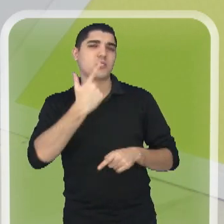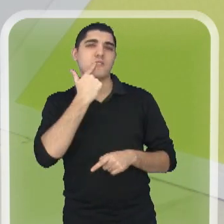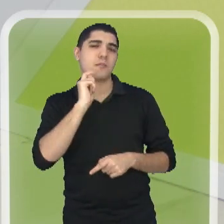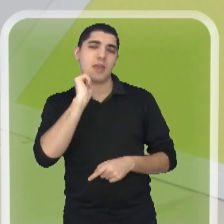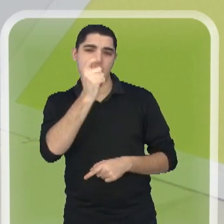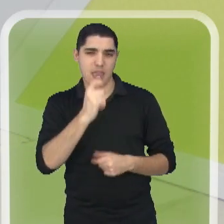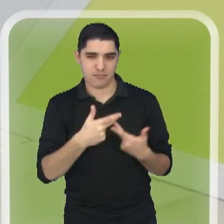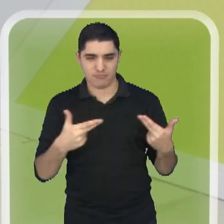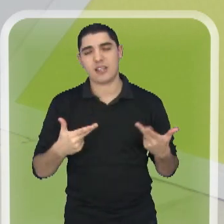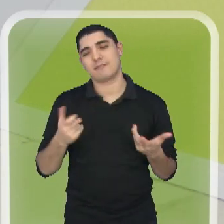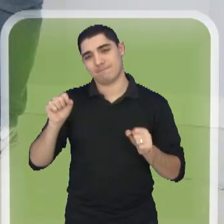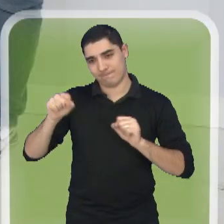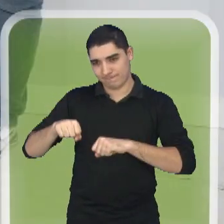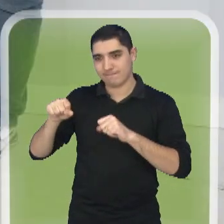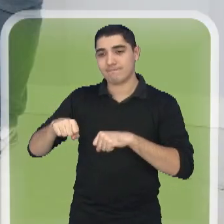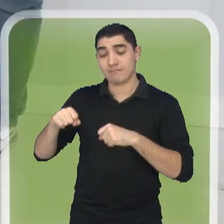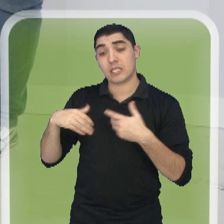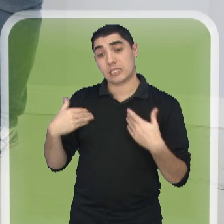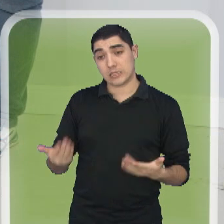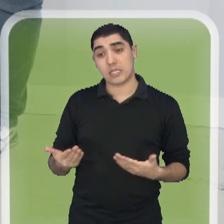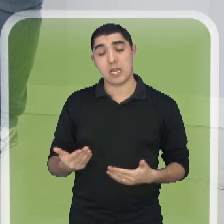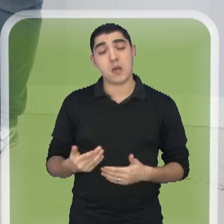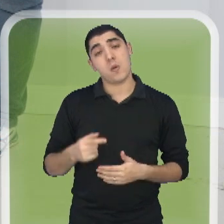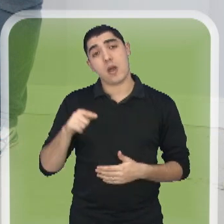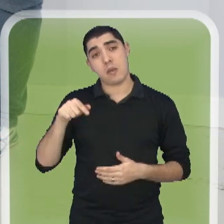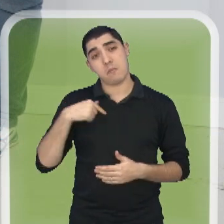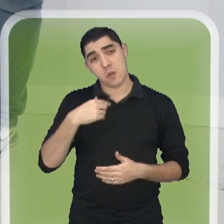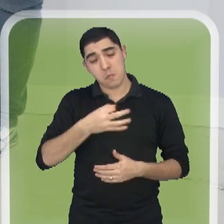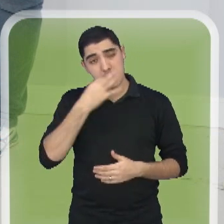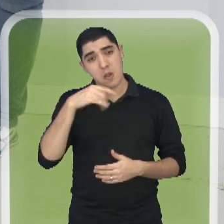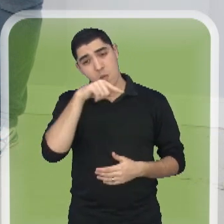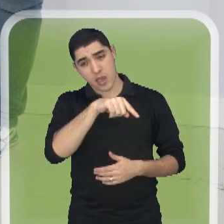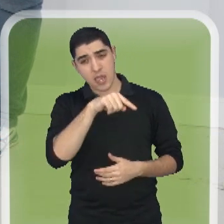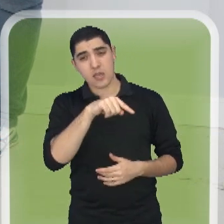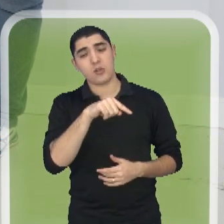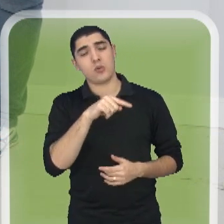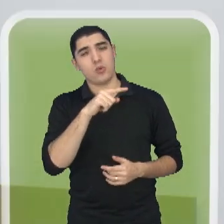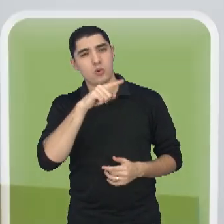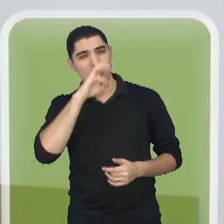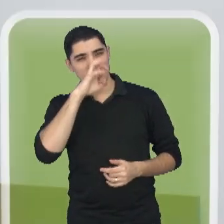Exatamente. E essa acho que foi a única vez que o São José conseguiu assim se recuperar